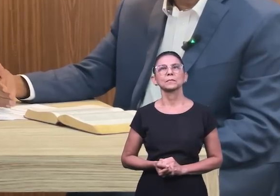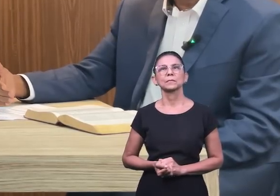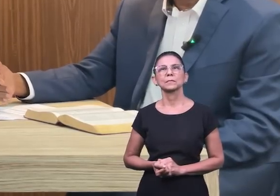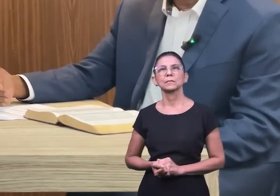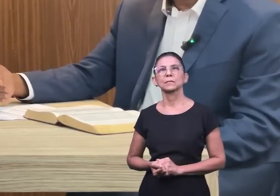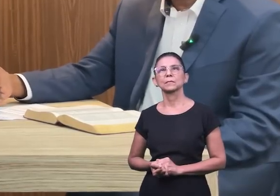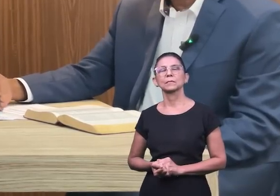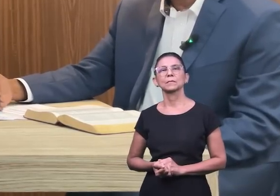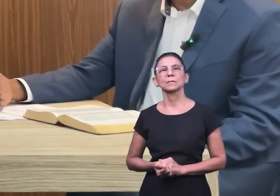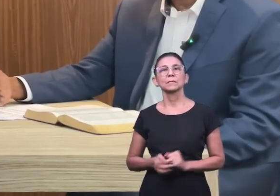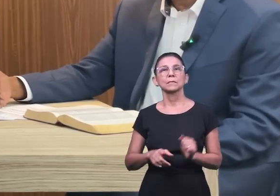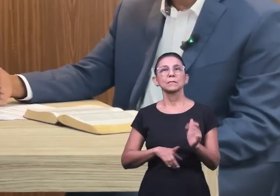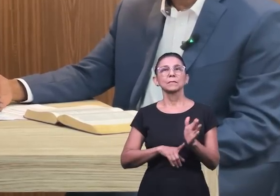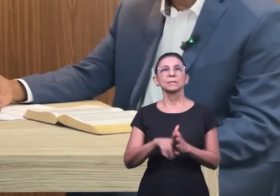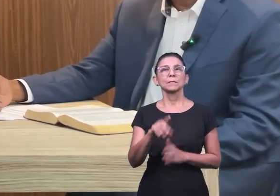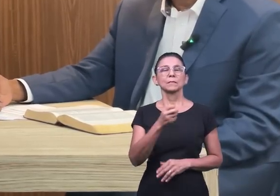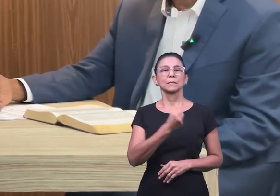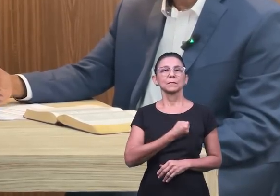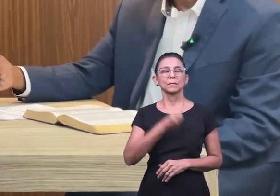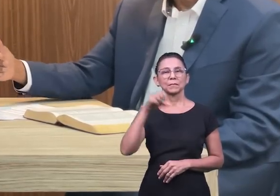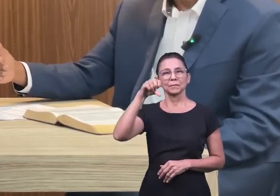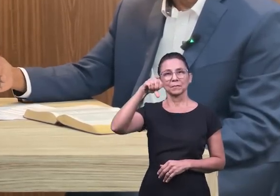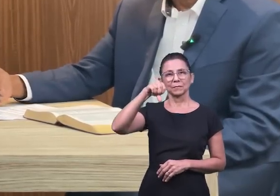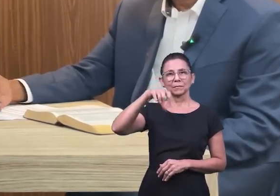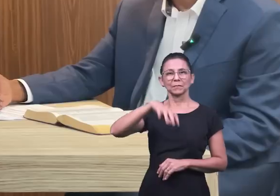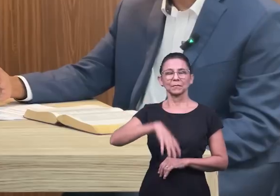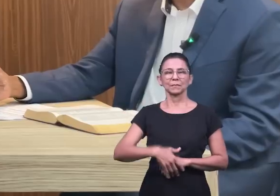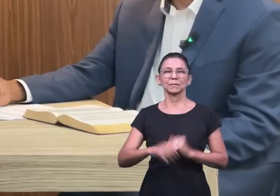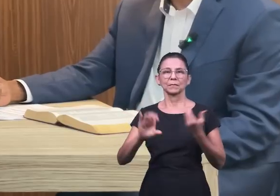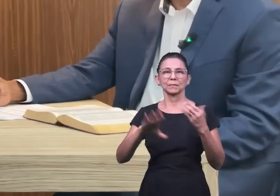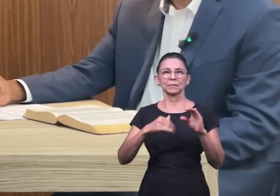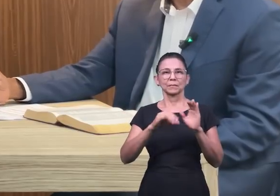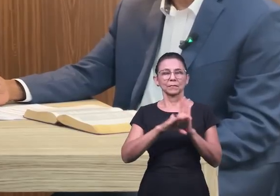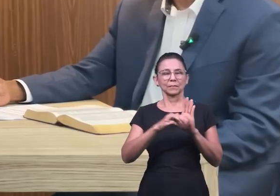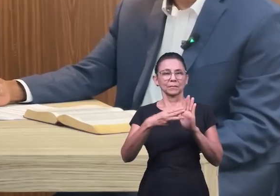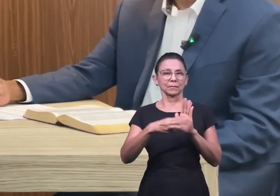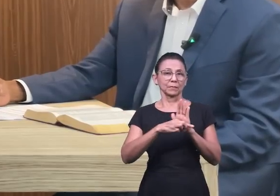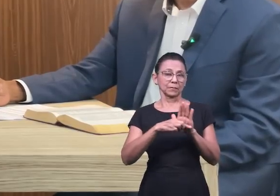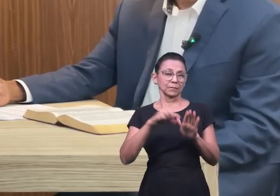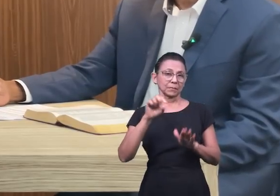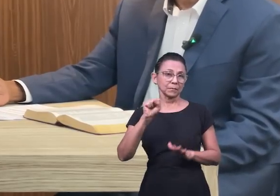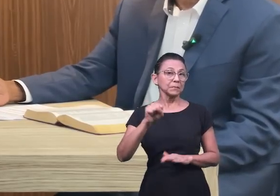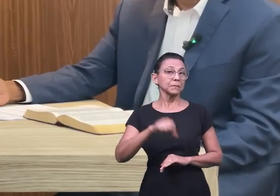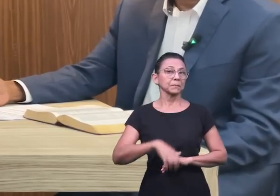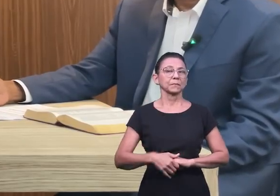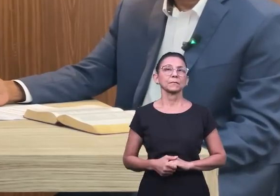sabedoria e continuaremos vencendo, né, pela palavra e pelo sangue. Pelo conhecimento também.